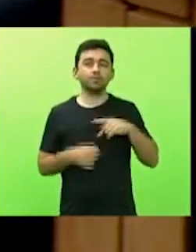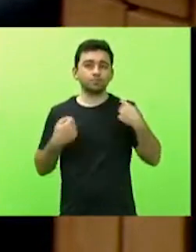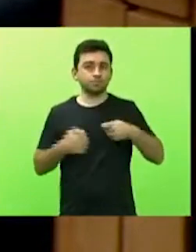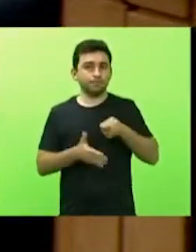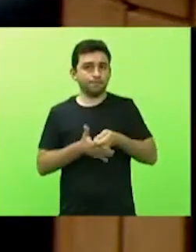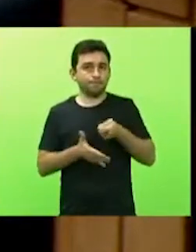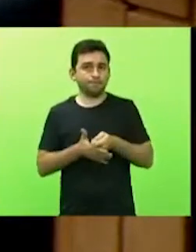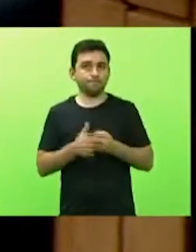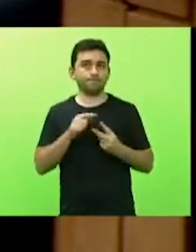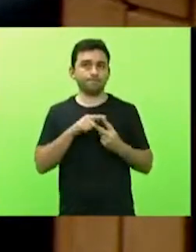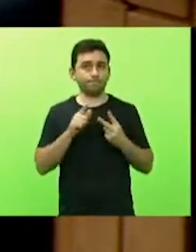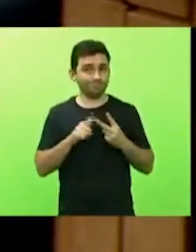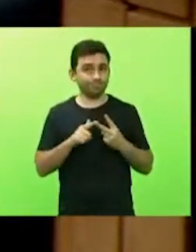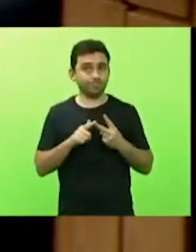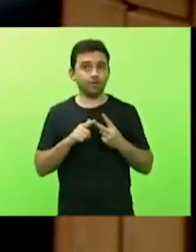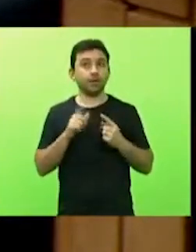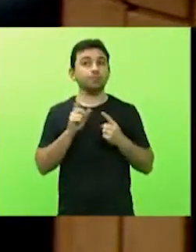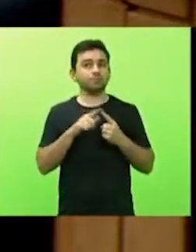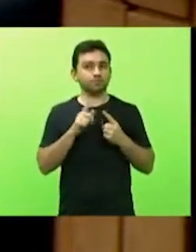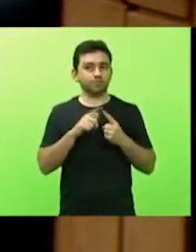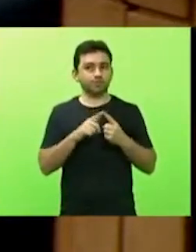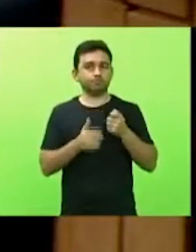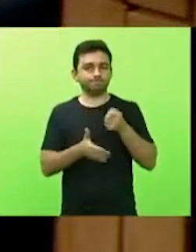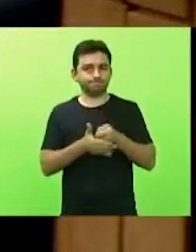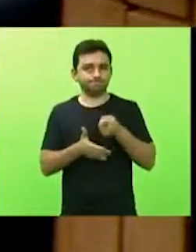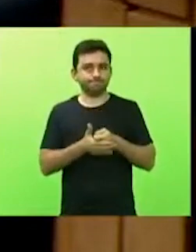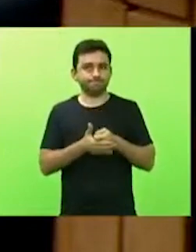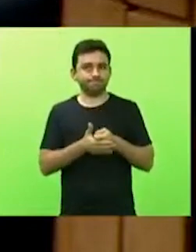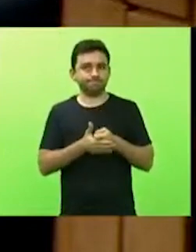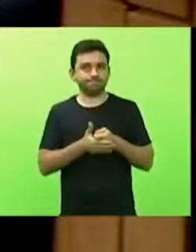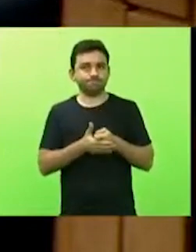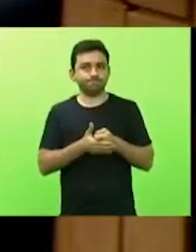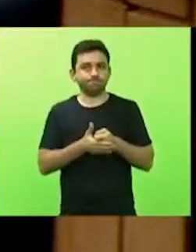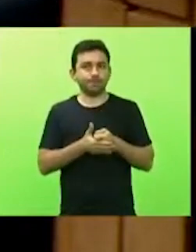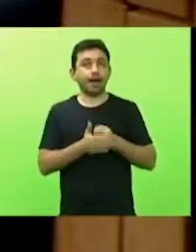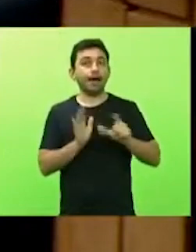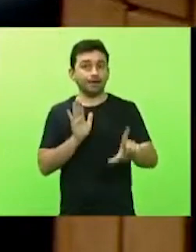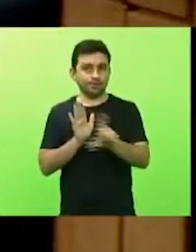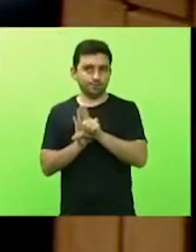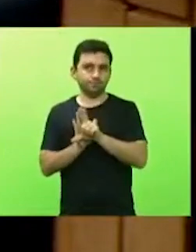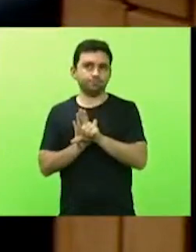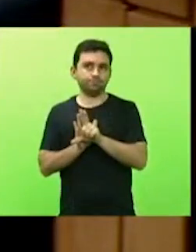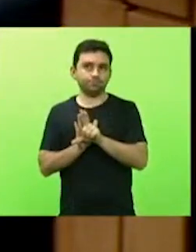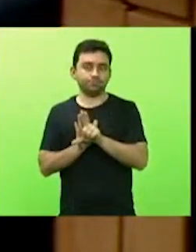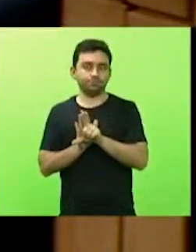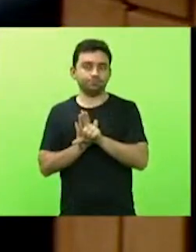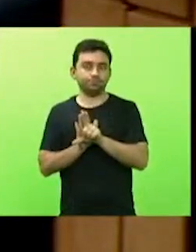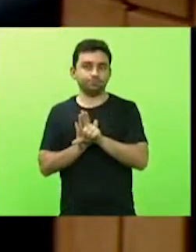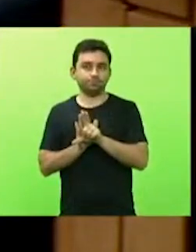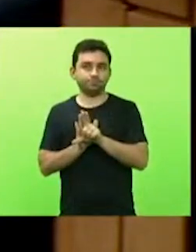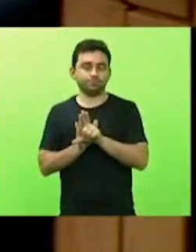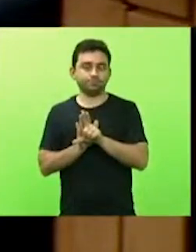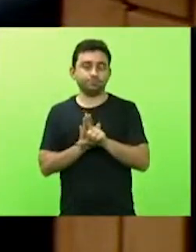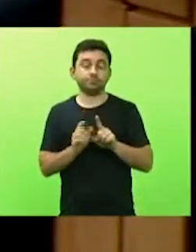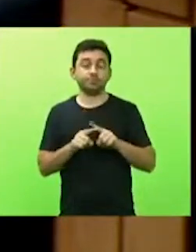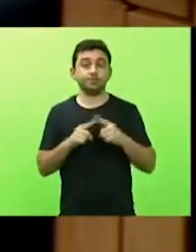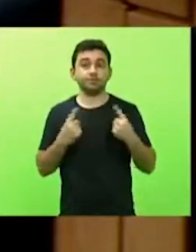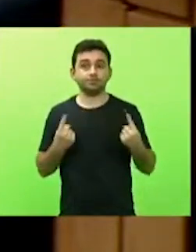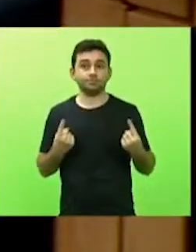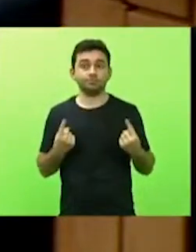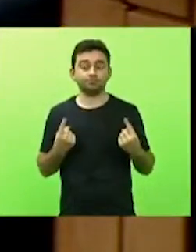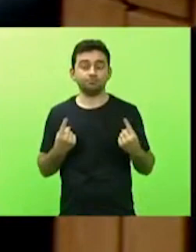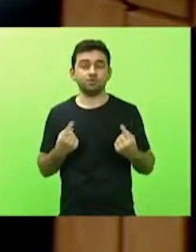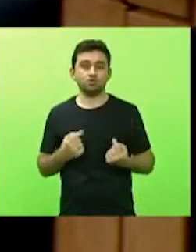exigências. A primeira exigência seria a lei, ou seja, uma